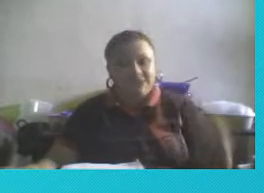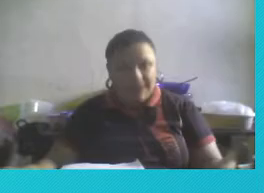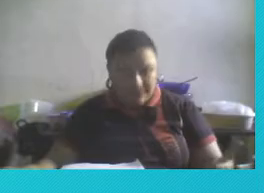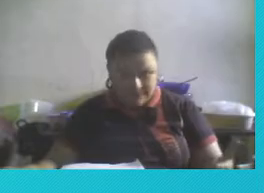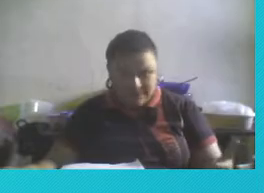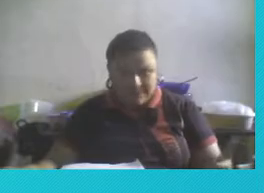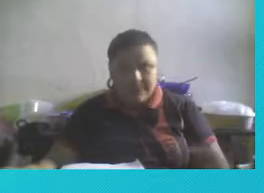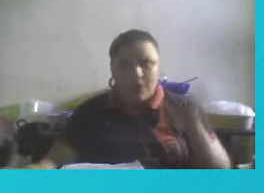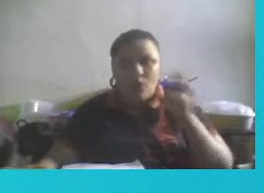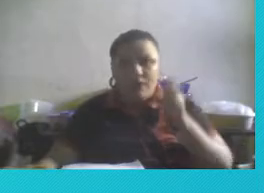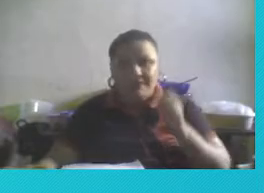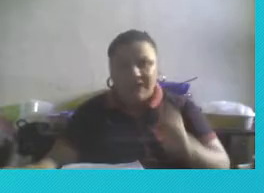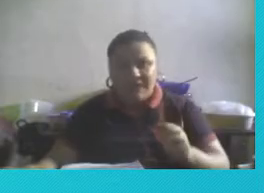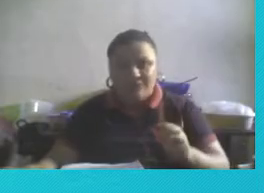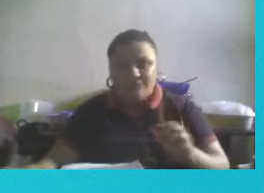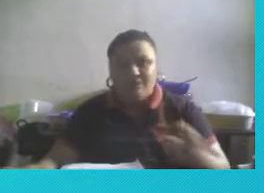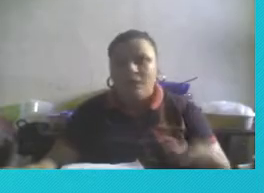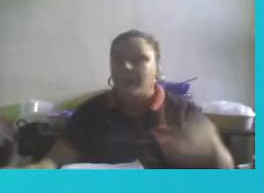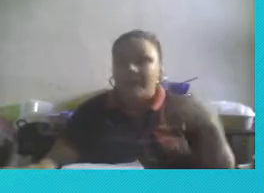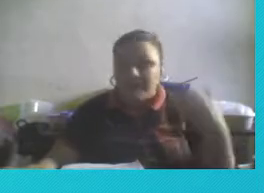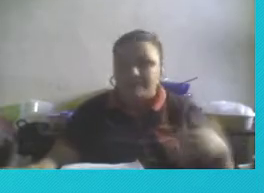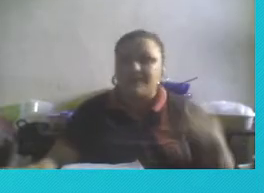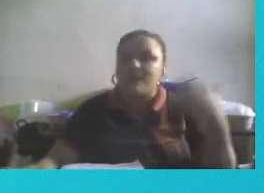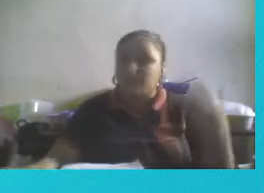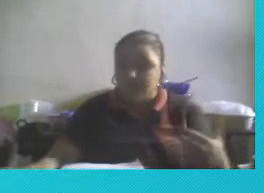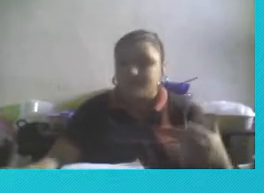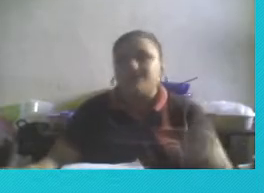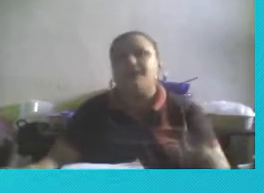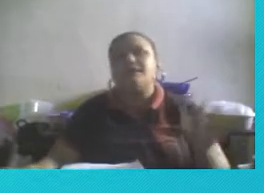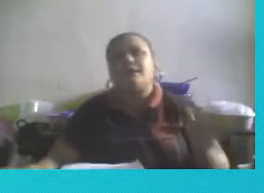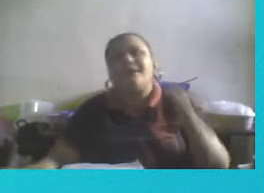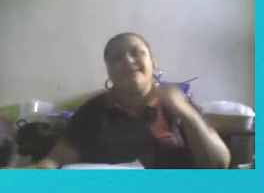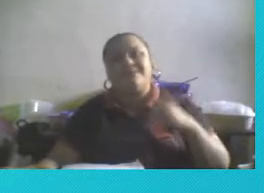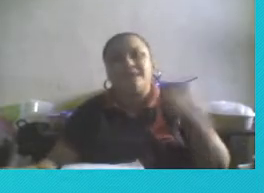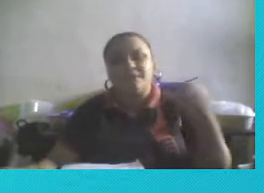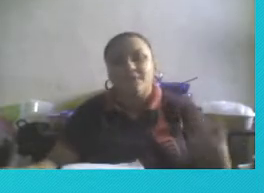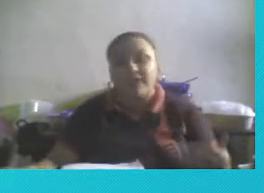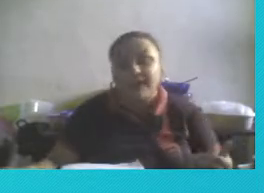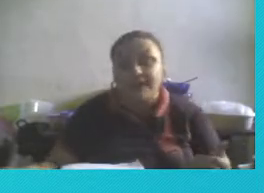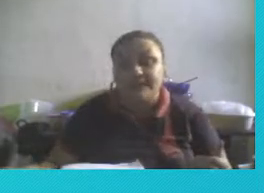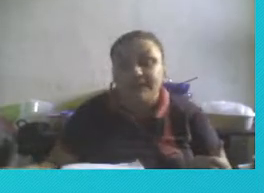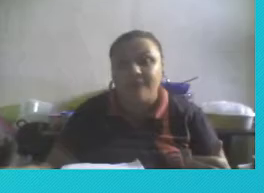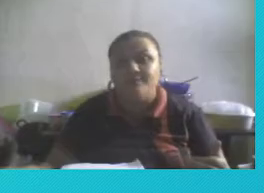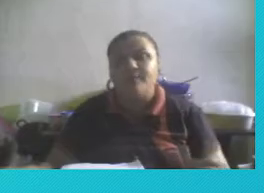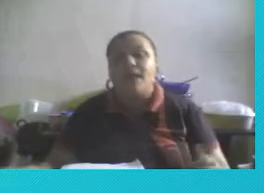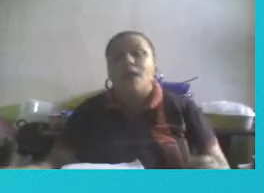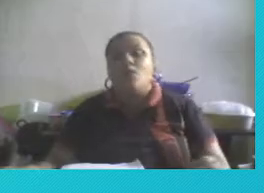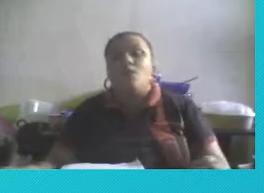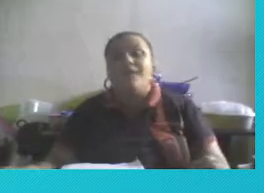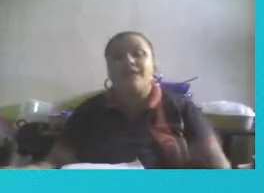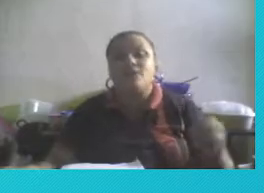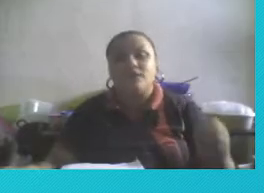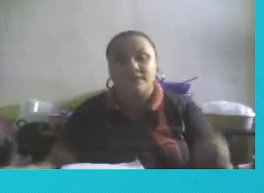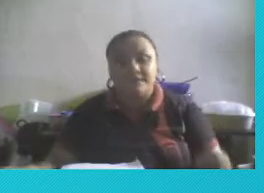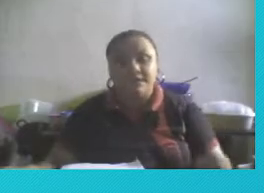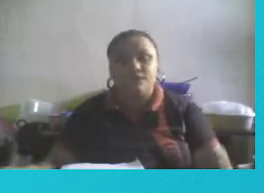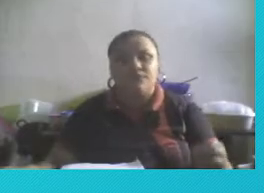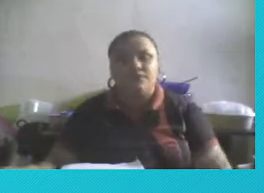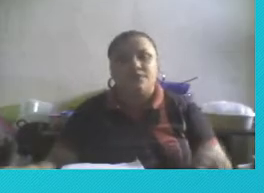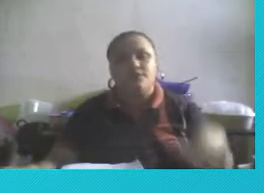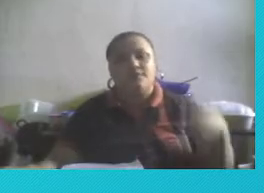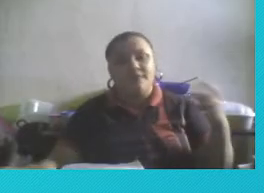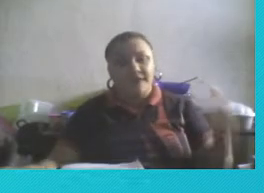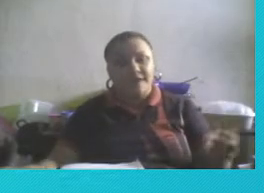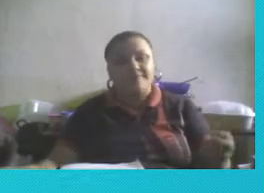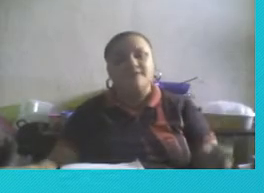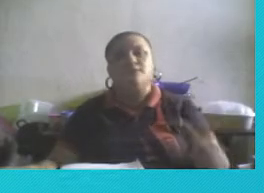7 integrantes, ele é o oitavo. Aliás, ele é o sétimo, né? Tem mais 6 fora ele, tá? O mais conhecido, gente,